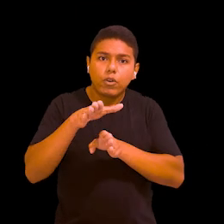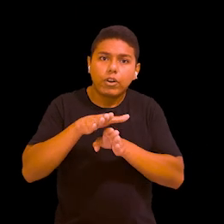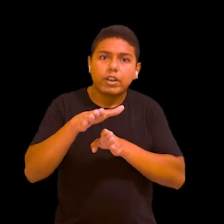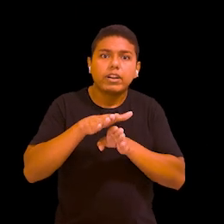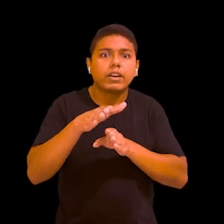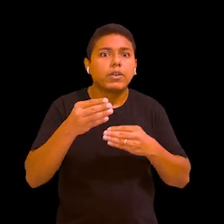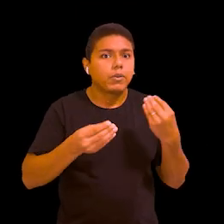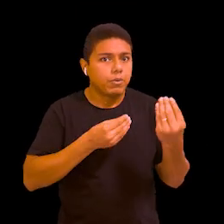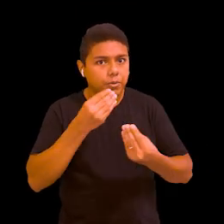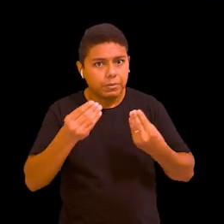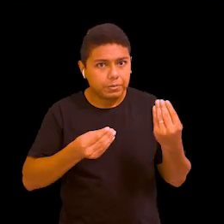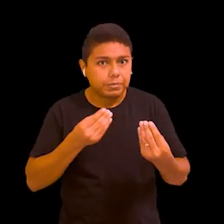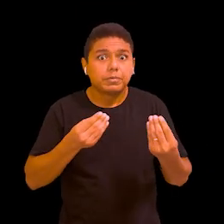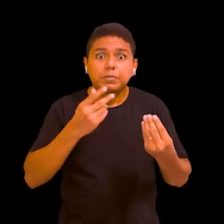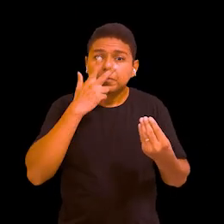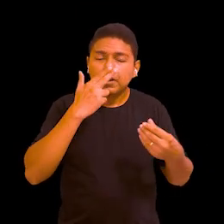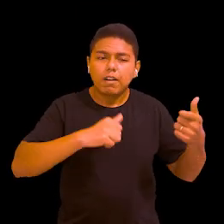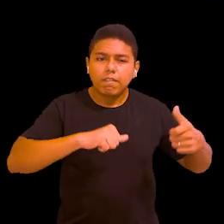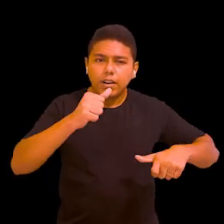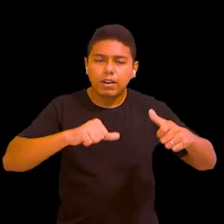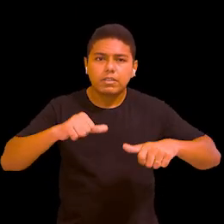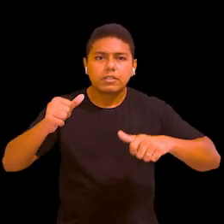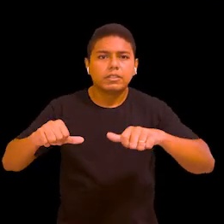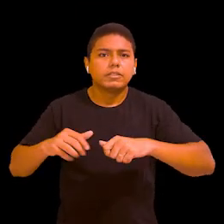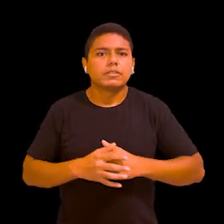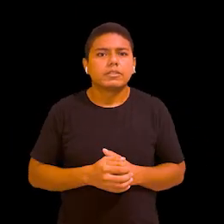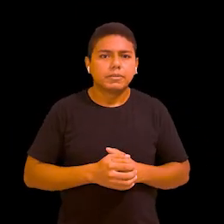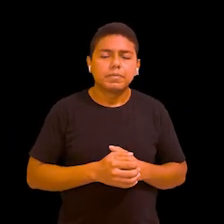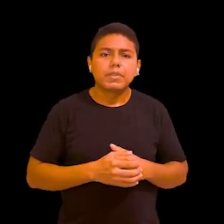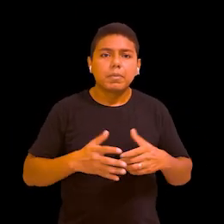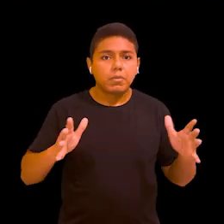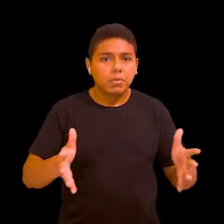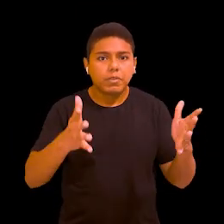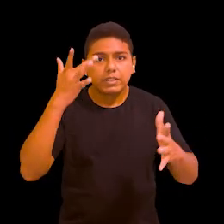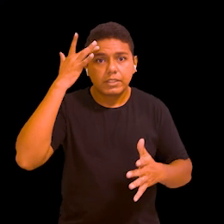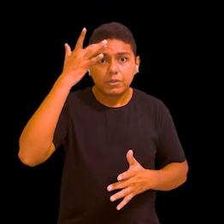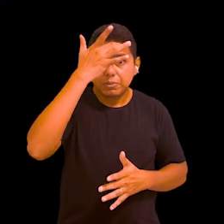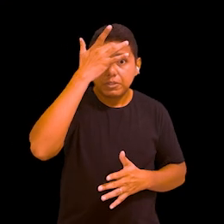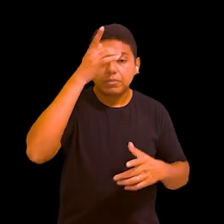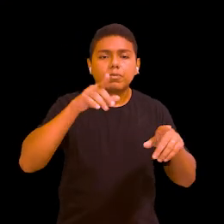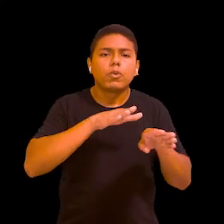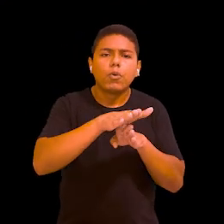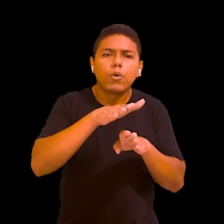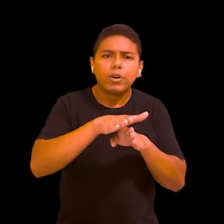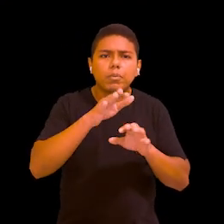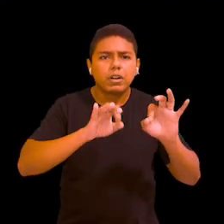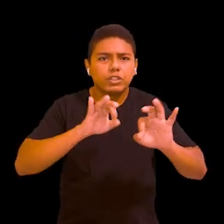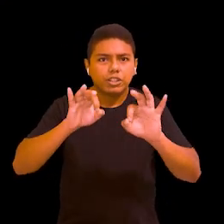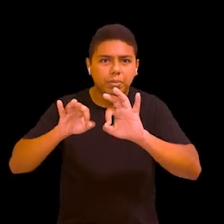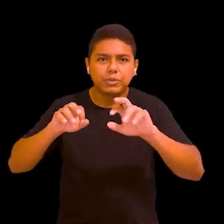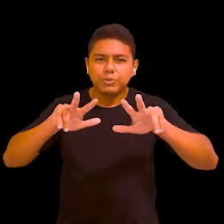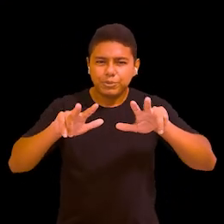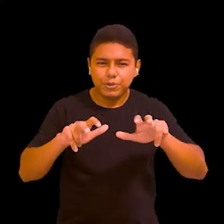recém-nascido, avaliando a interação do binômio, promover a saúde mental, orientar o planejamento